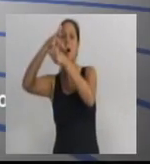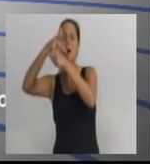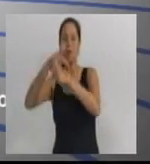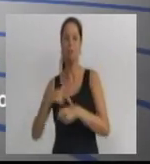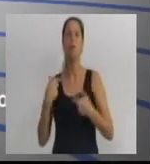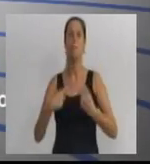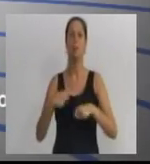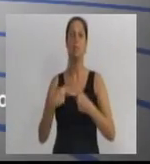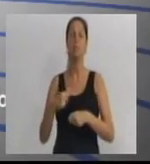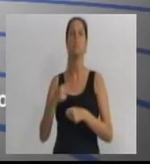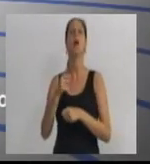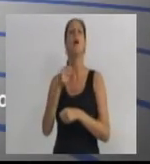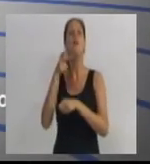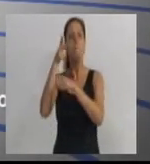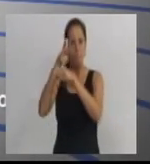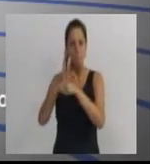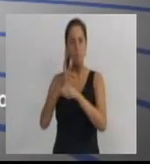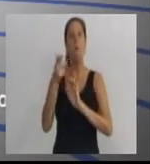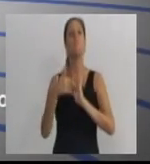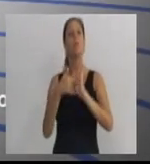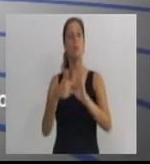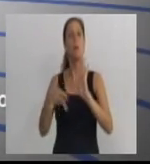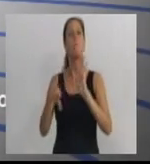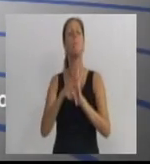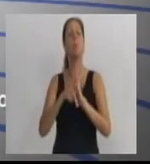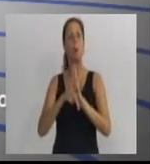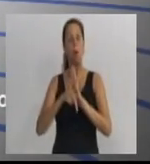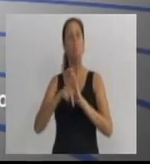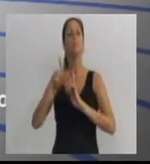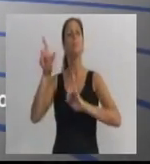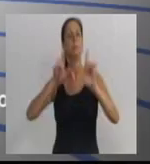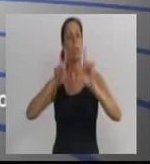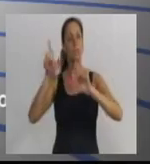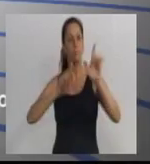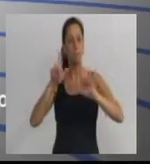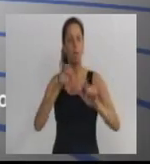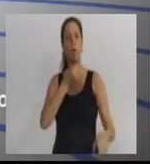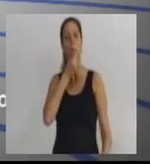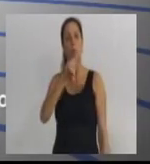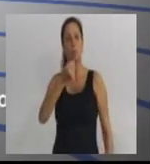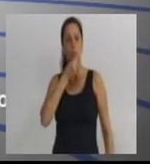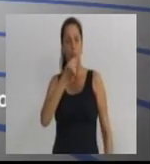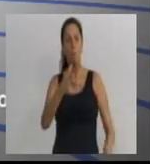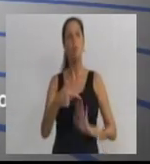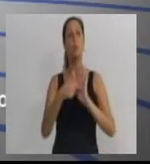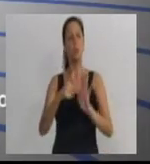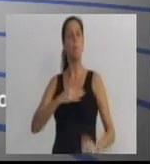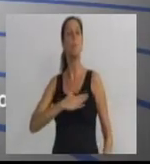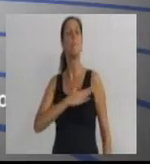Deixa eu filmar para mandar para a Rede Record, para eles mostrar para o nosso prefeito como ele está tratando o nosso povo.